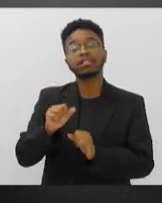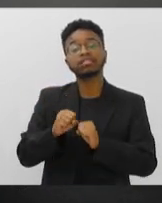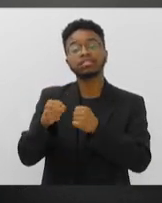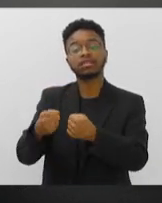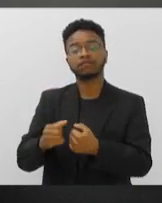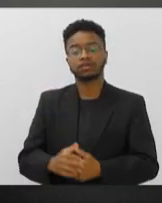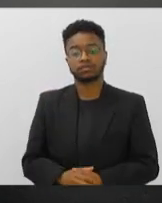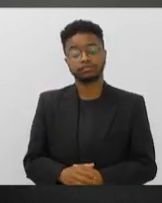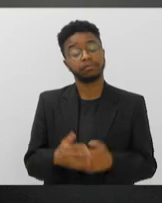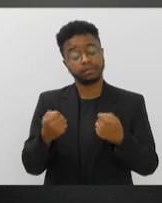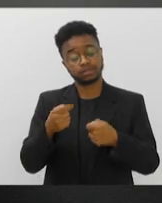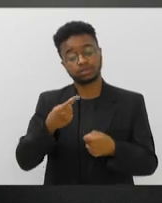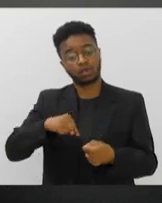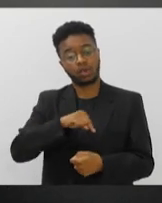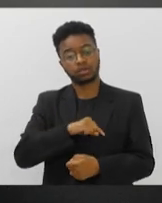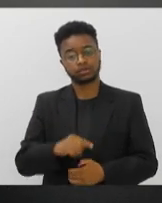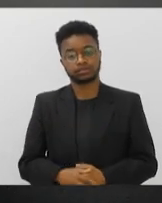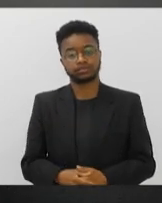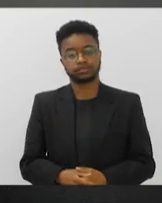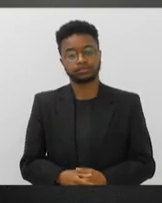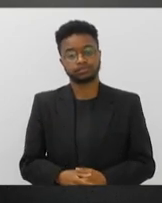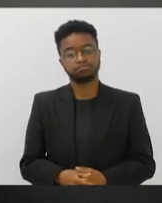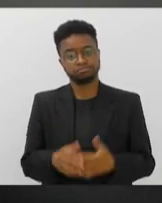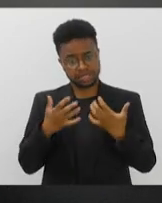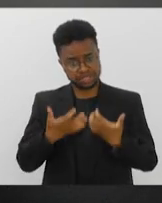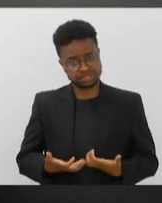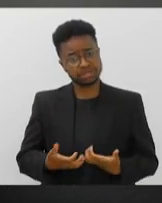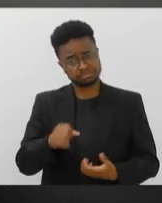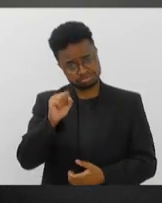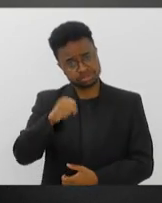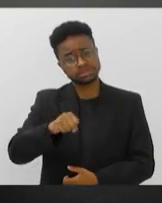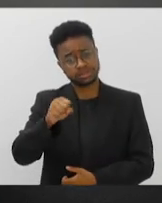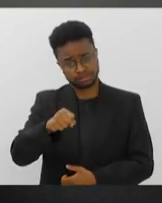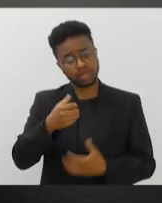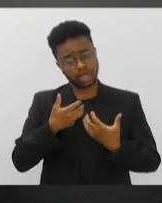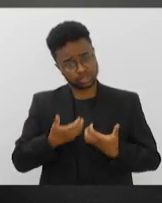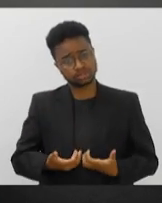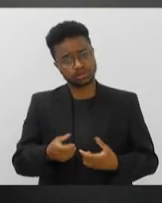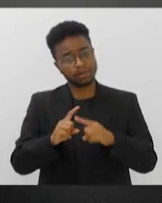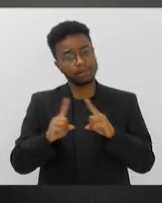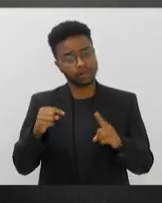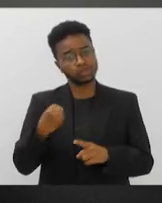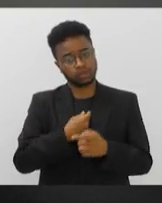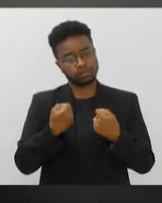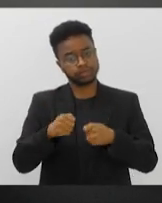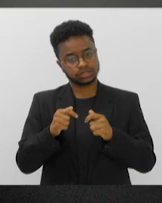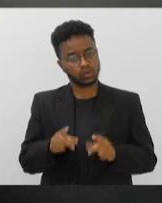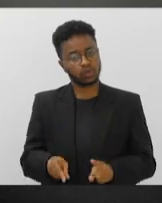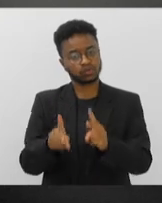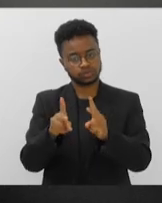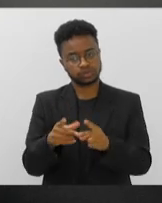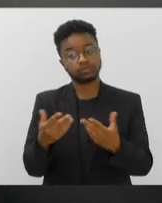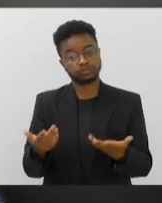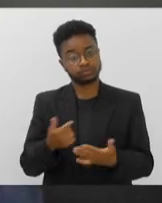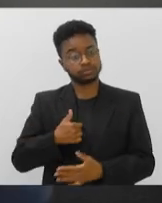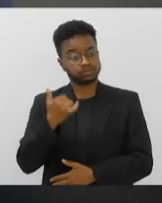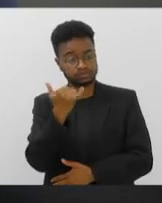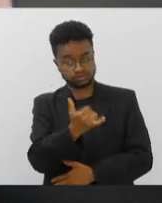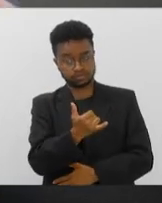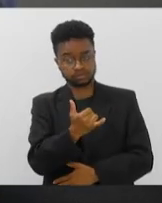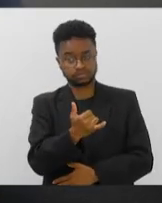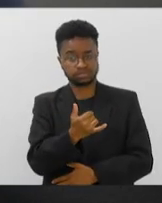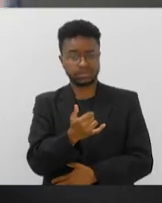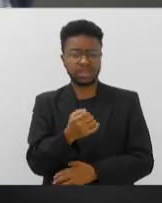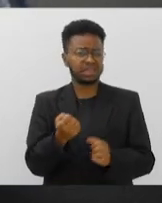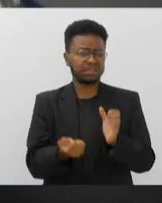temos ser nós cansando cansando a alma cansando a alma mas temos que ser nós então me coloco à disposição se quiser criar um